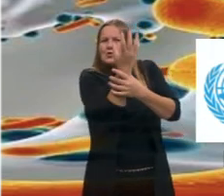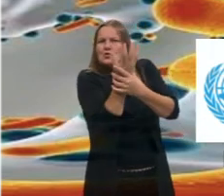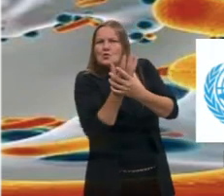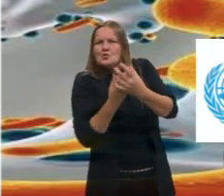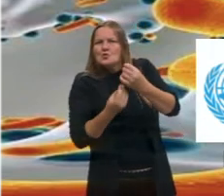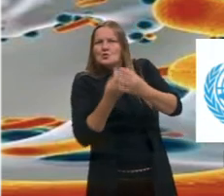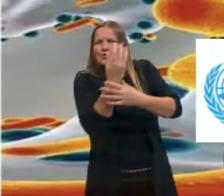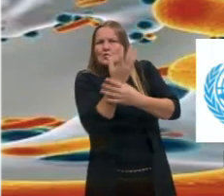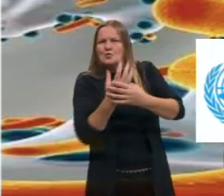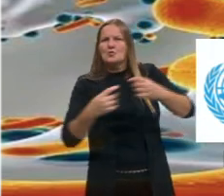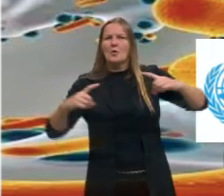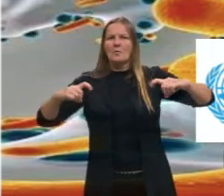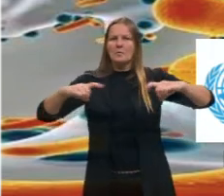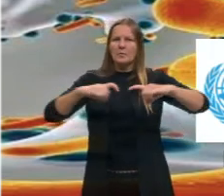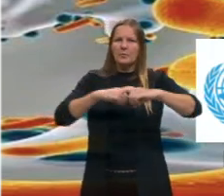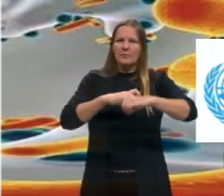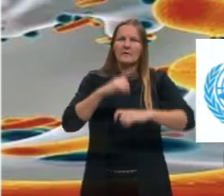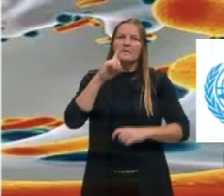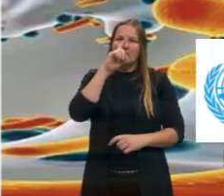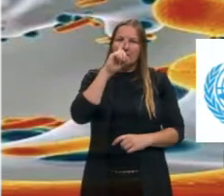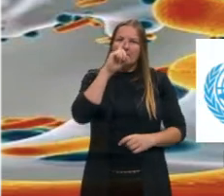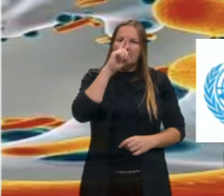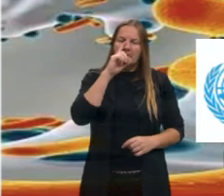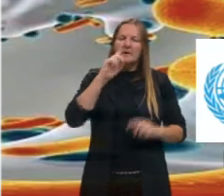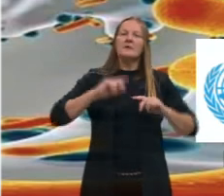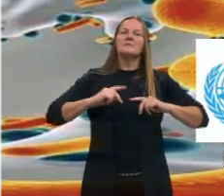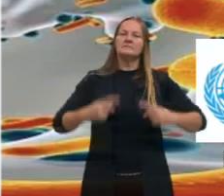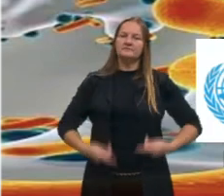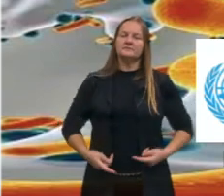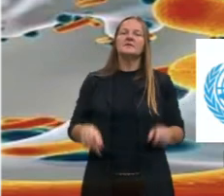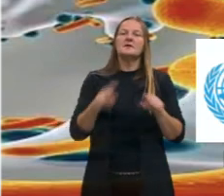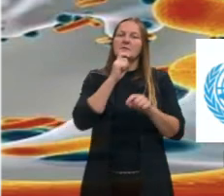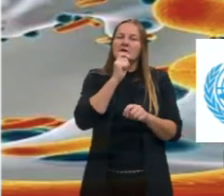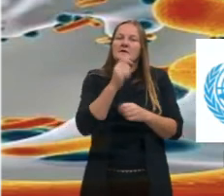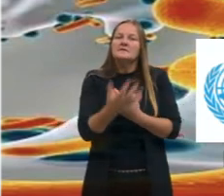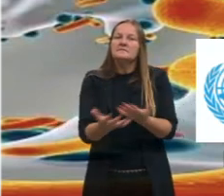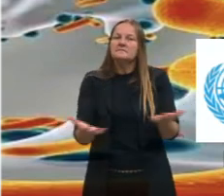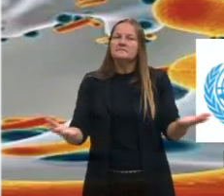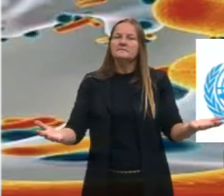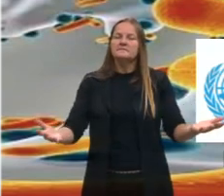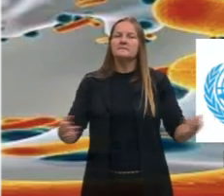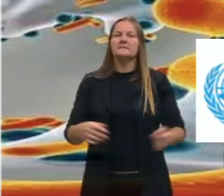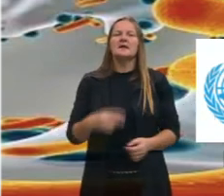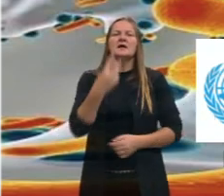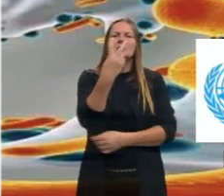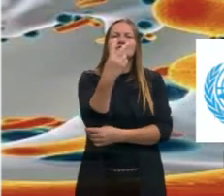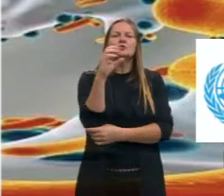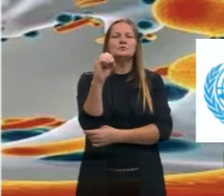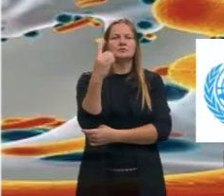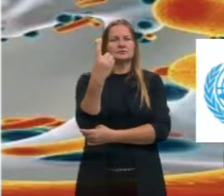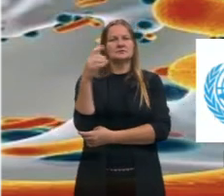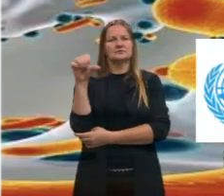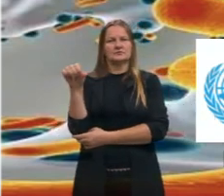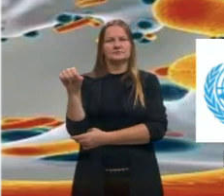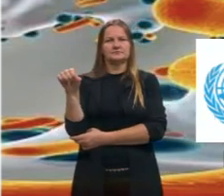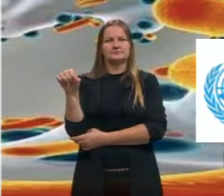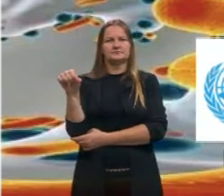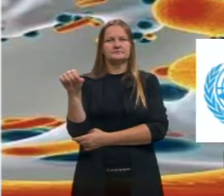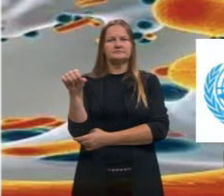bactérias perigosas né tanto por ser humano quanto ambiente em 2019